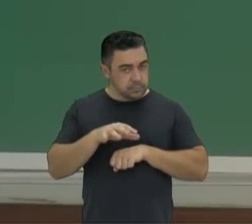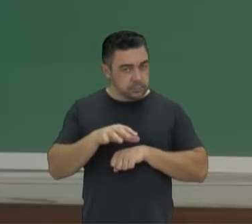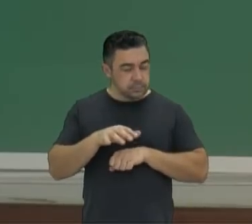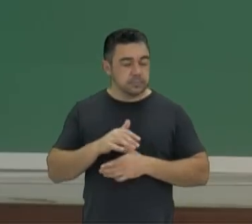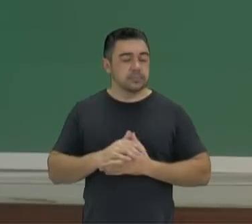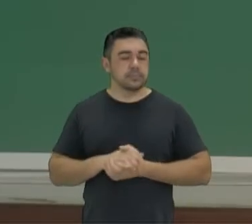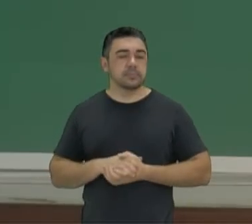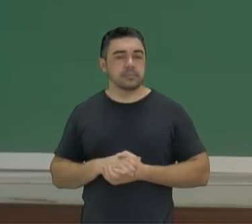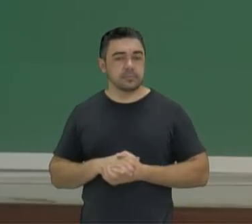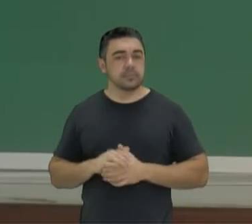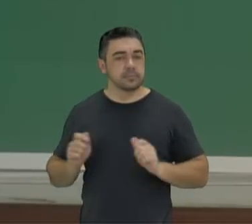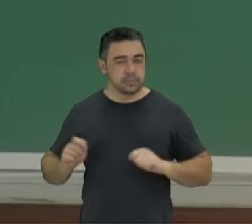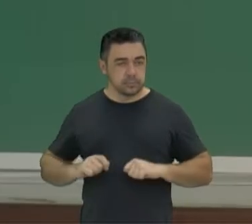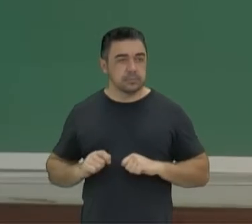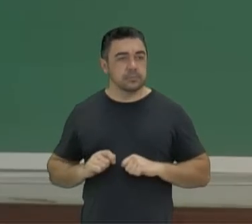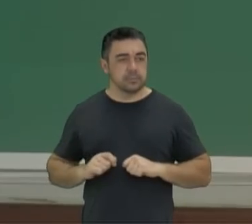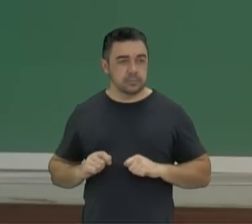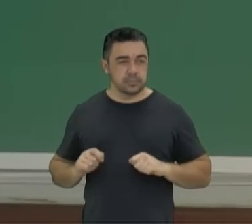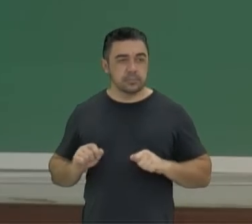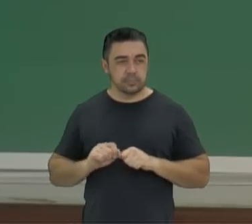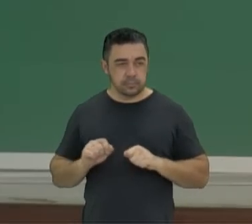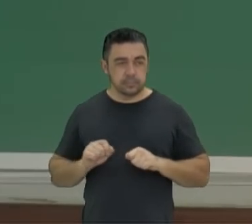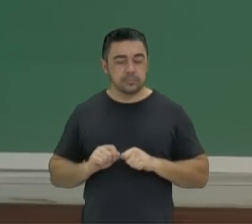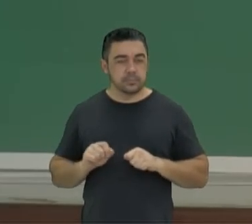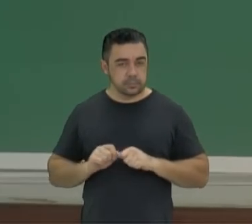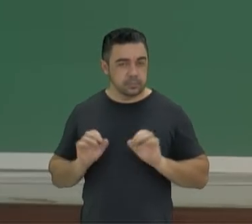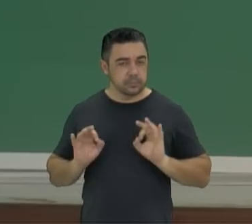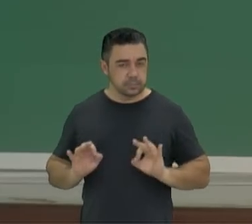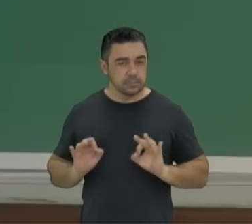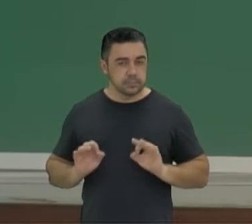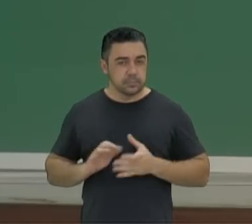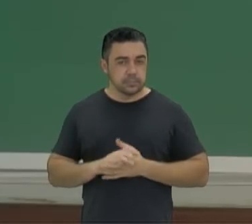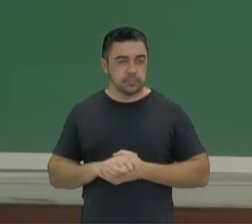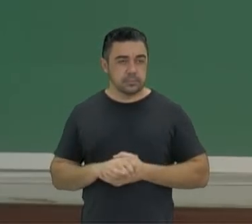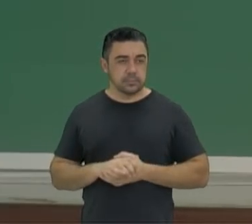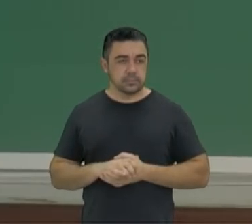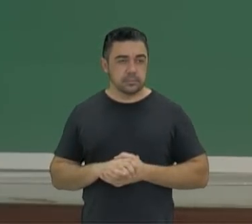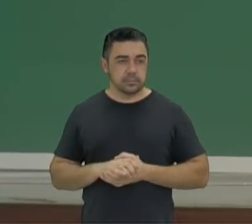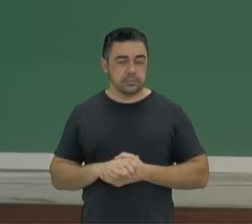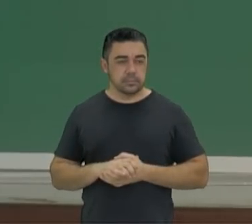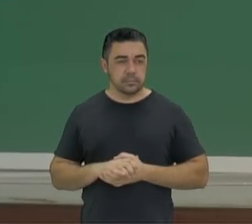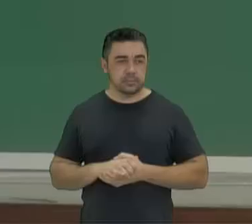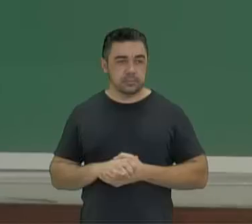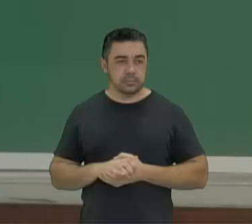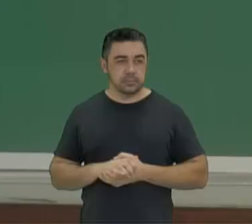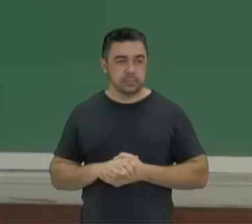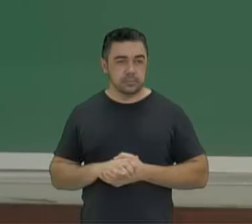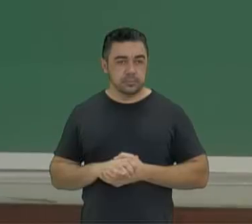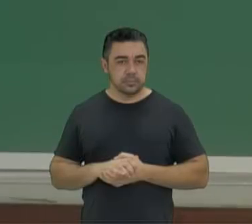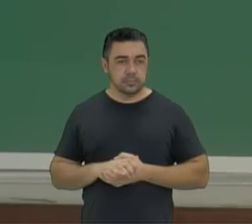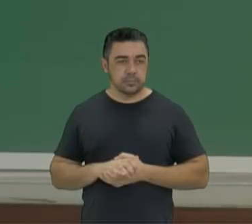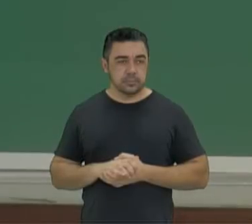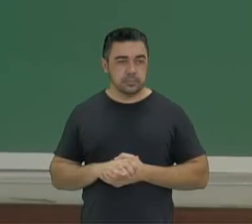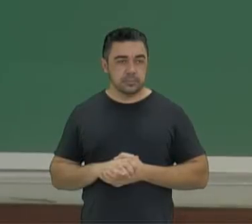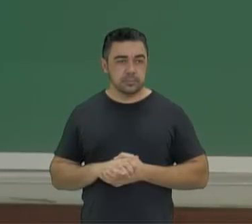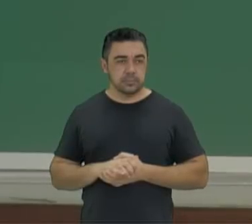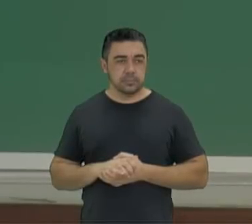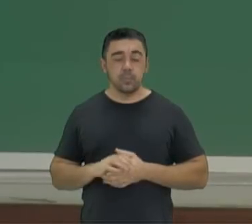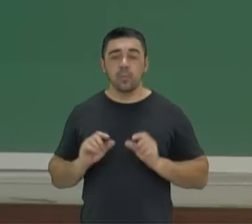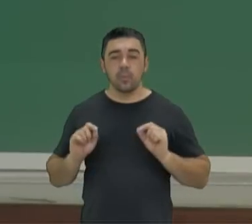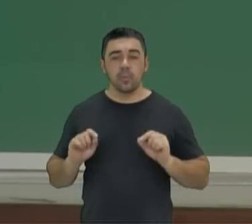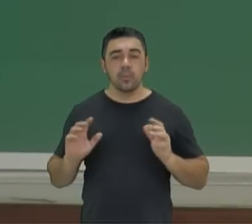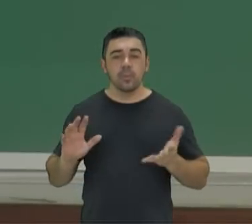ó. Dá para eu dividir, ó, não dá? Olha lá meu dedo correndo aqui a divisão. Muito bem. O que